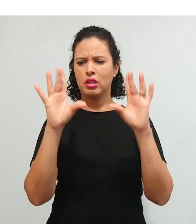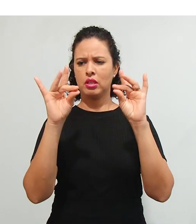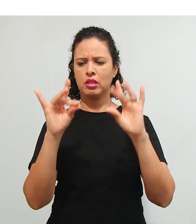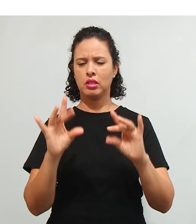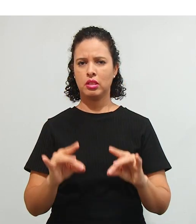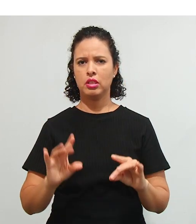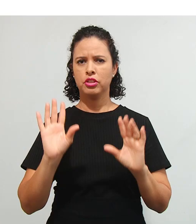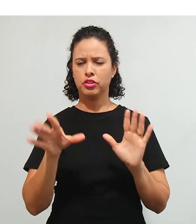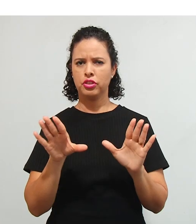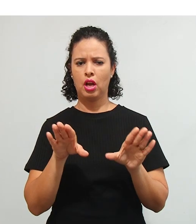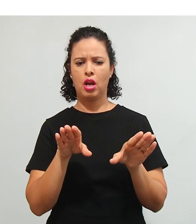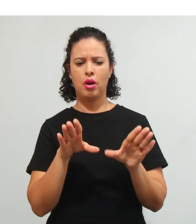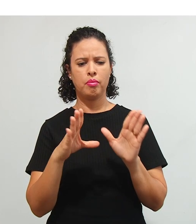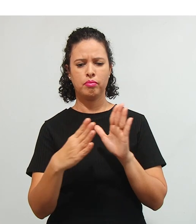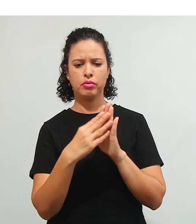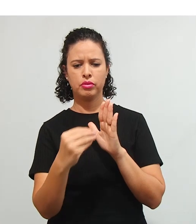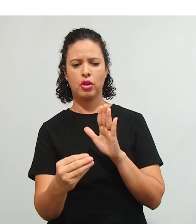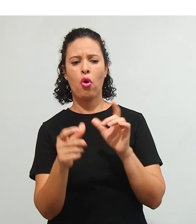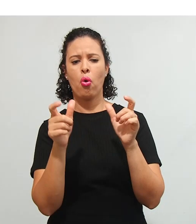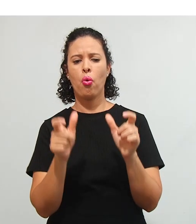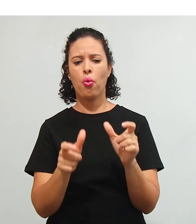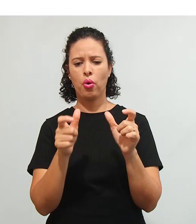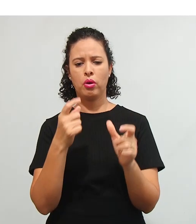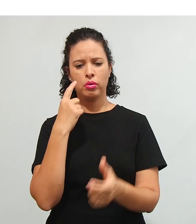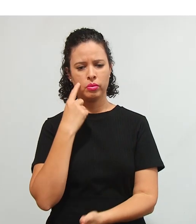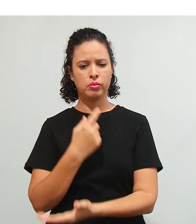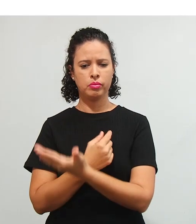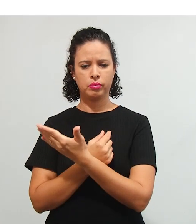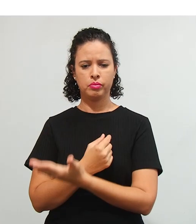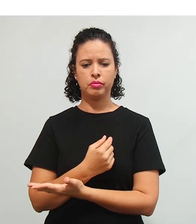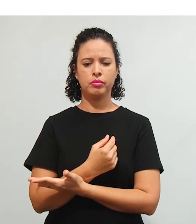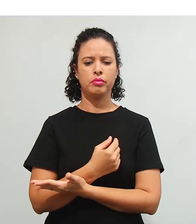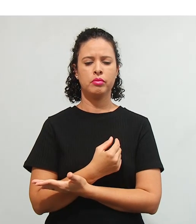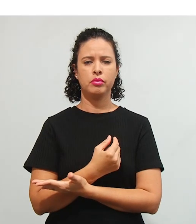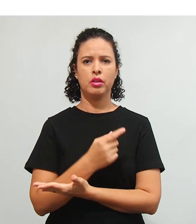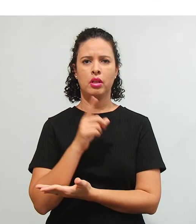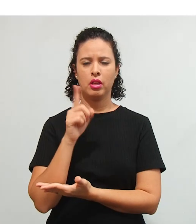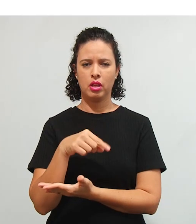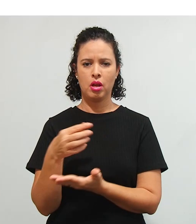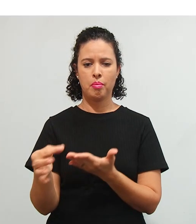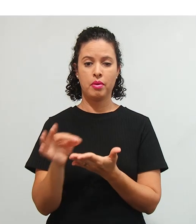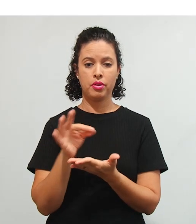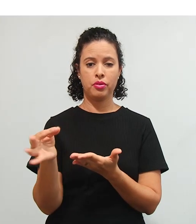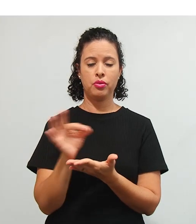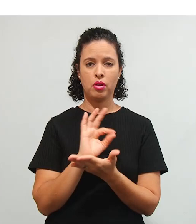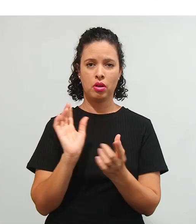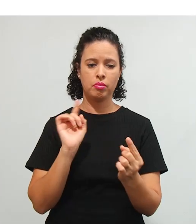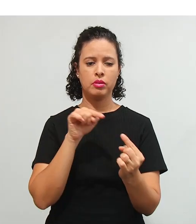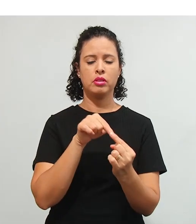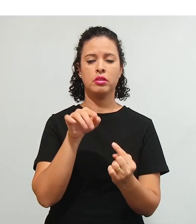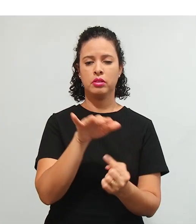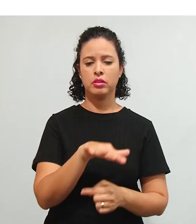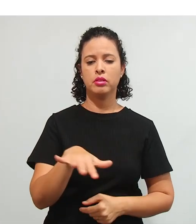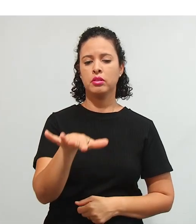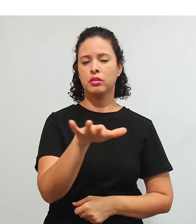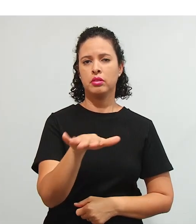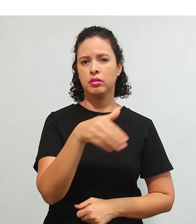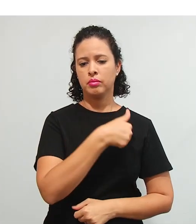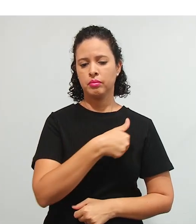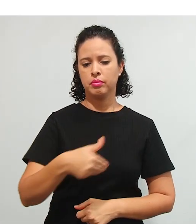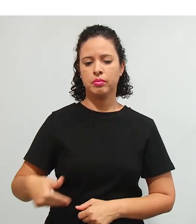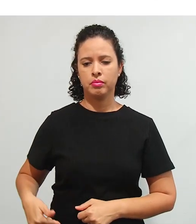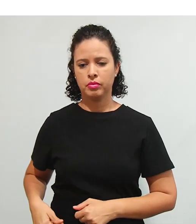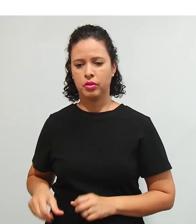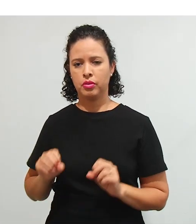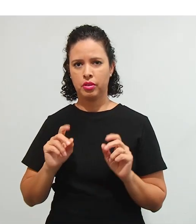está padronizado onde, professora? Lá no Manual de Contabilidade aplicada ao setor